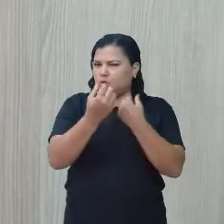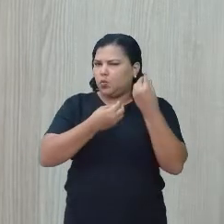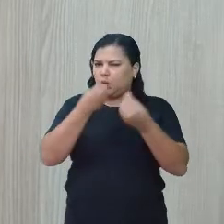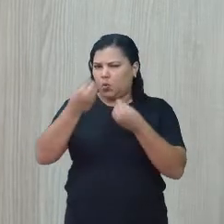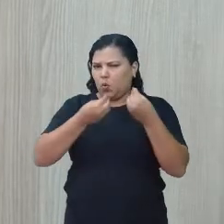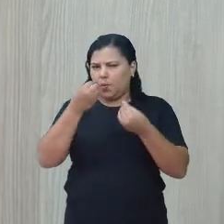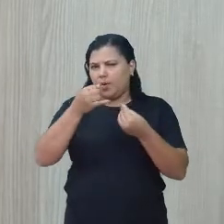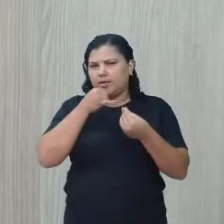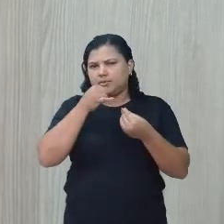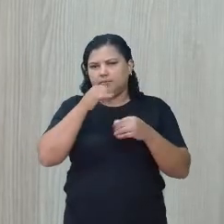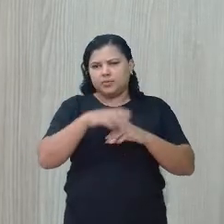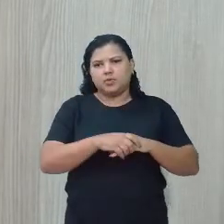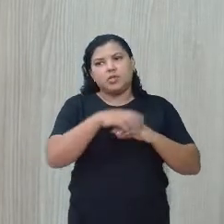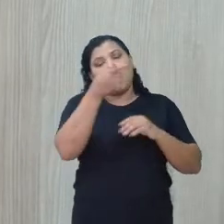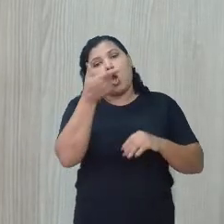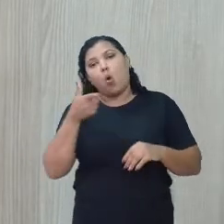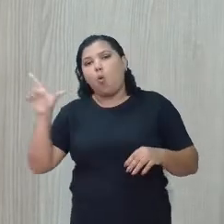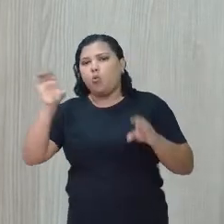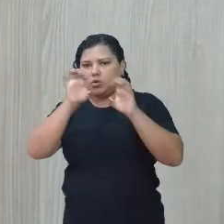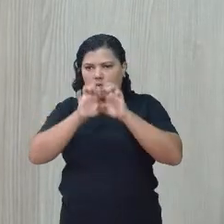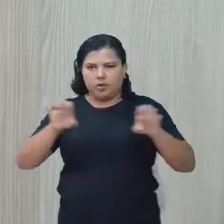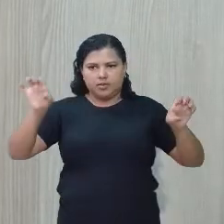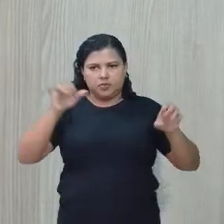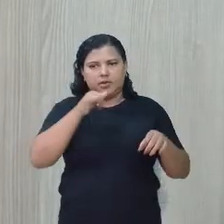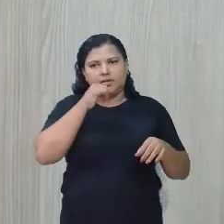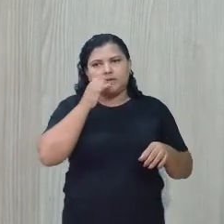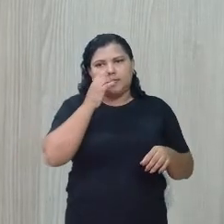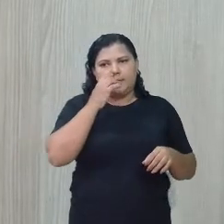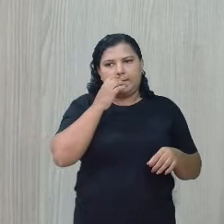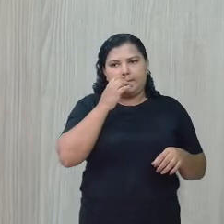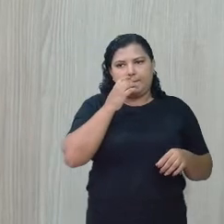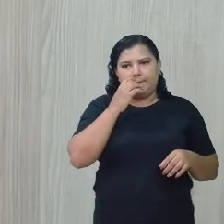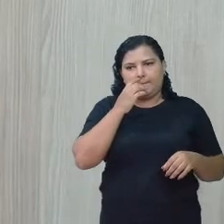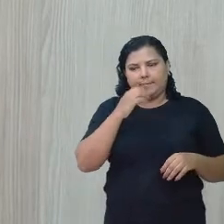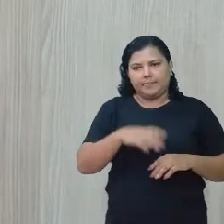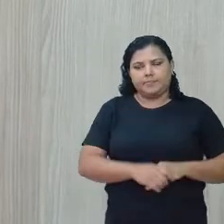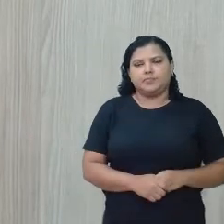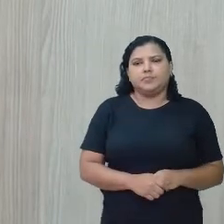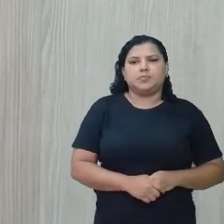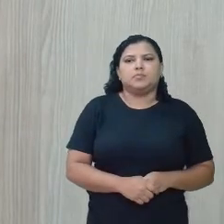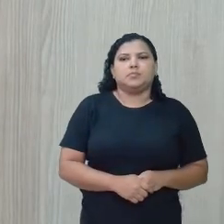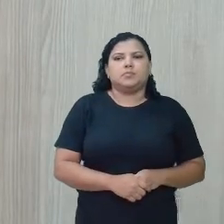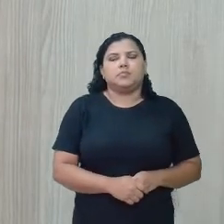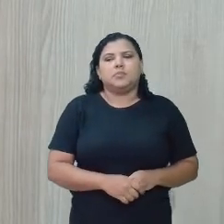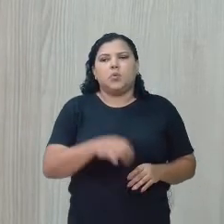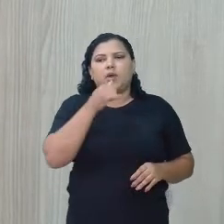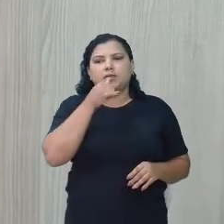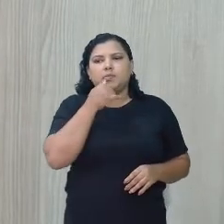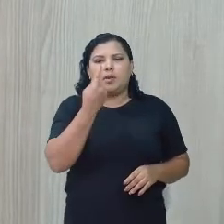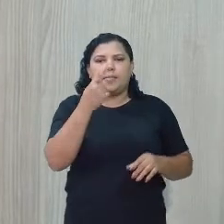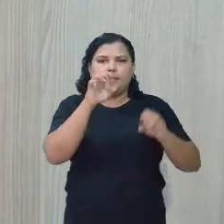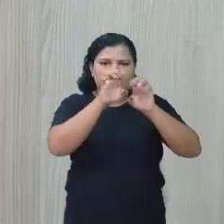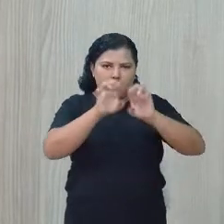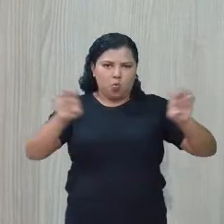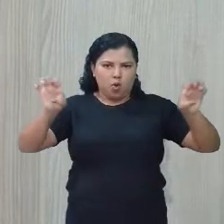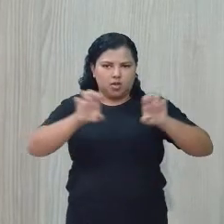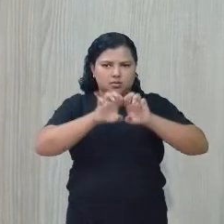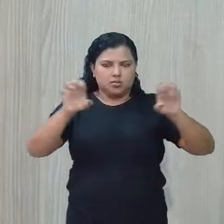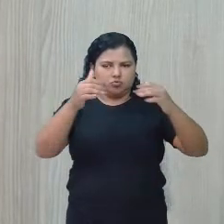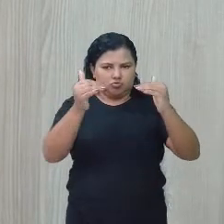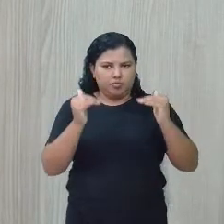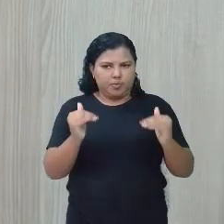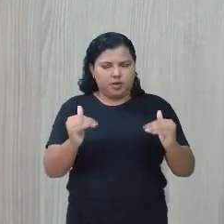substituir na outra equação, tá certo? Então, a gente tem, colocando em evidência, numa primeira equação, né, ou na equação de